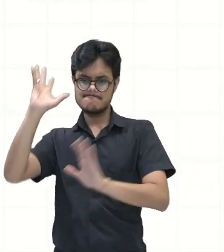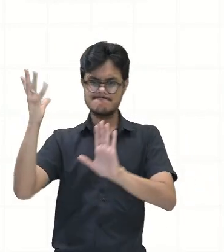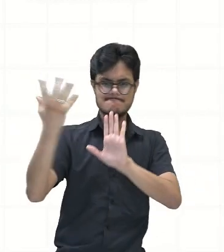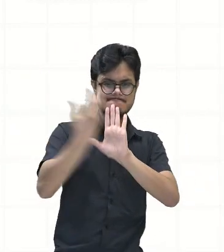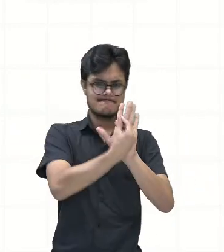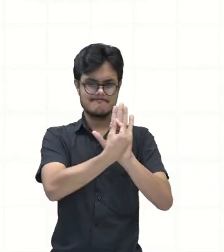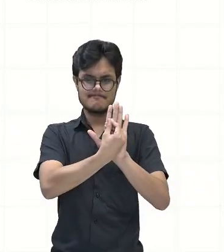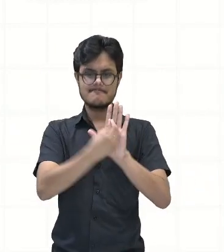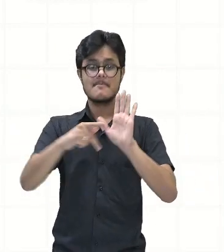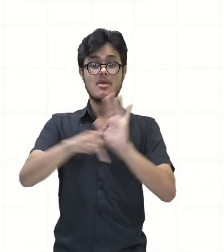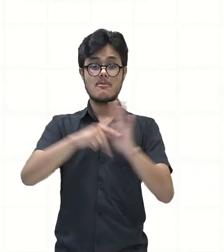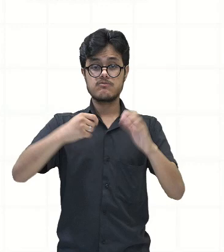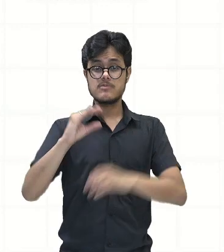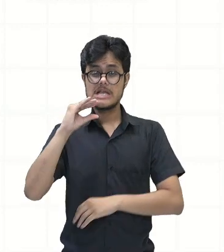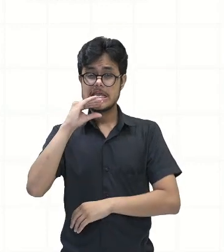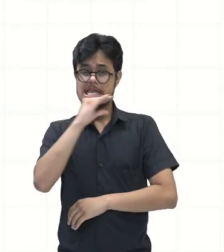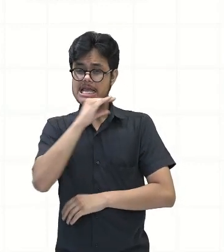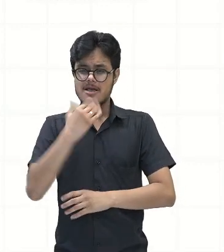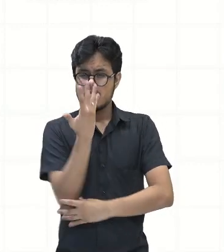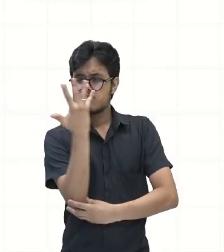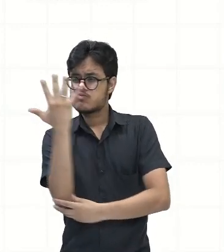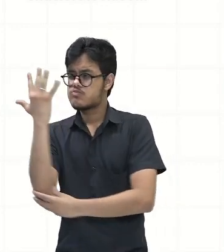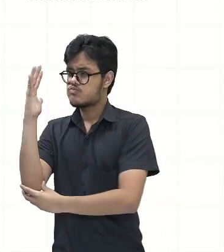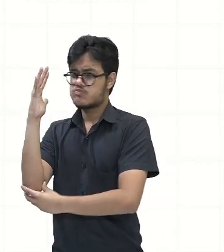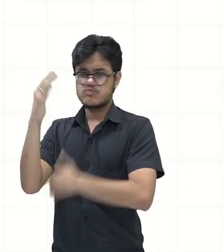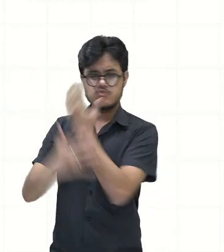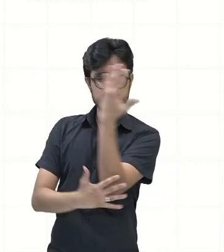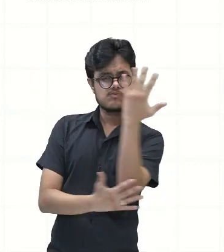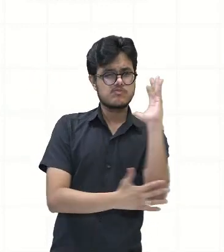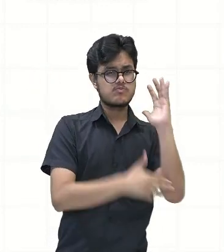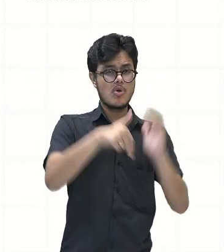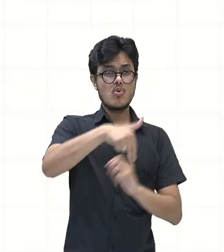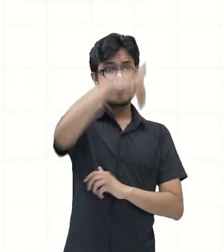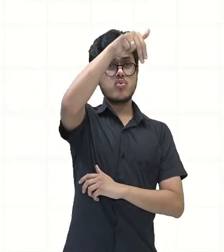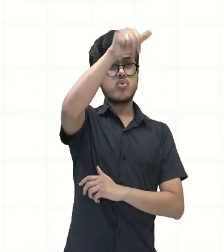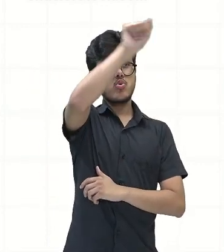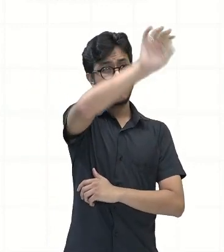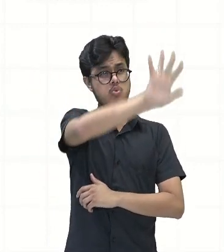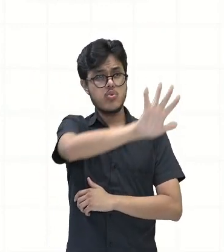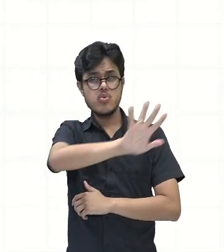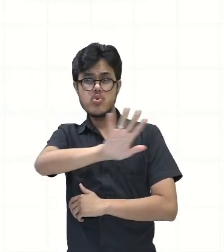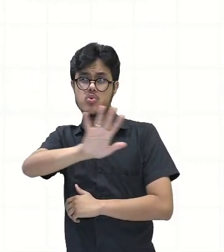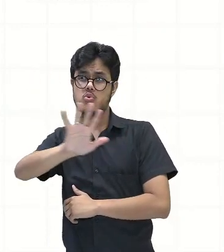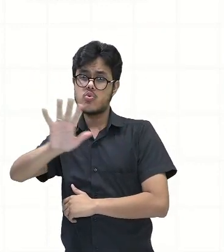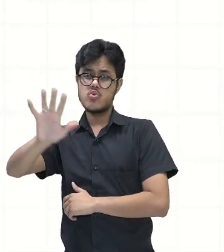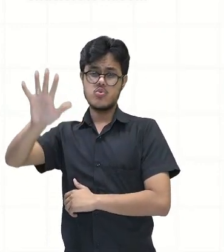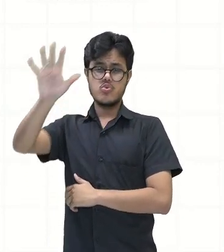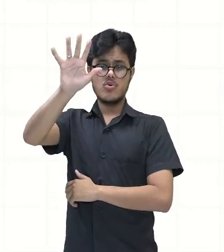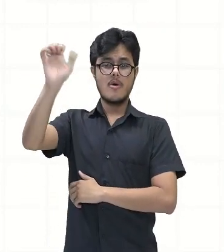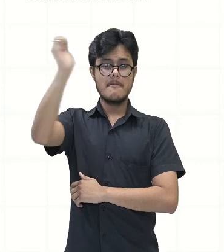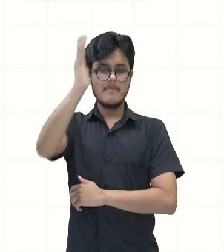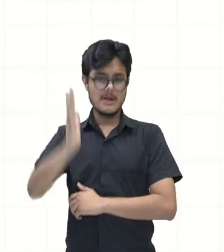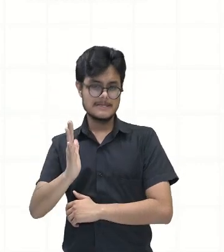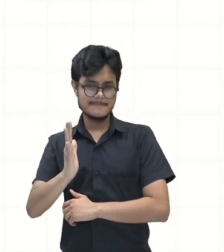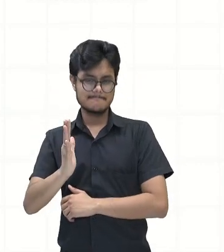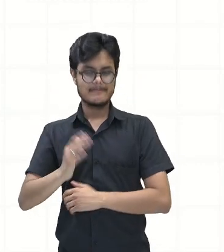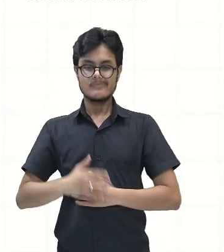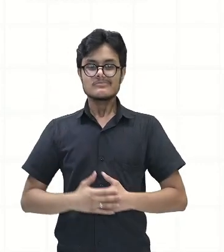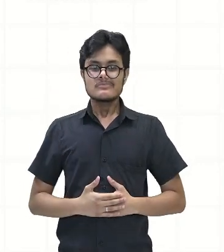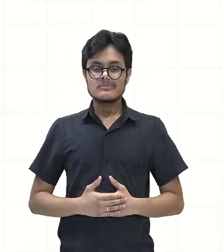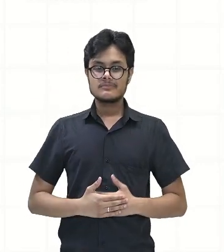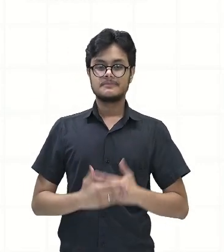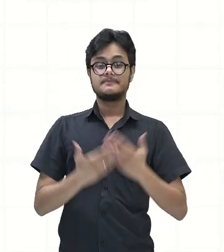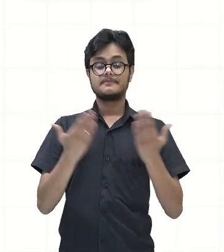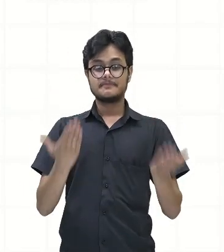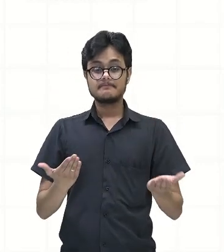durante o verão, se expandindo aí para a região norte, nordeste e sudeste. E aí, essa massa